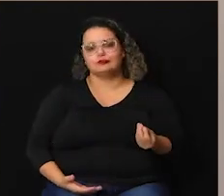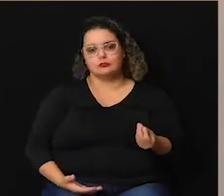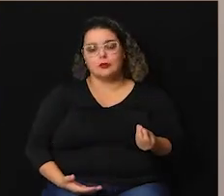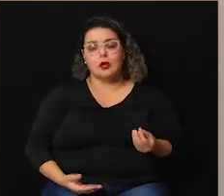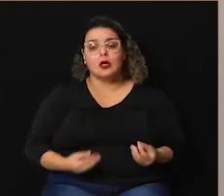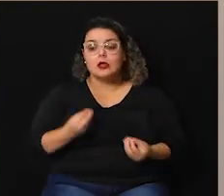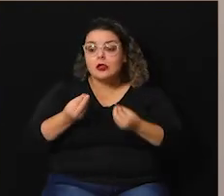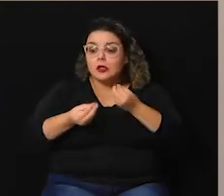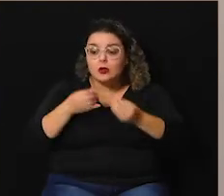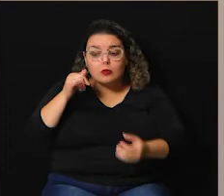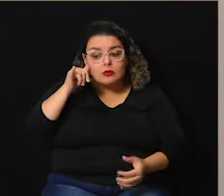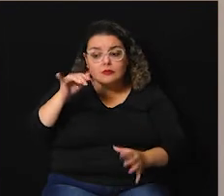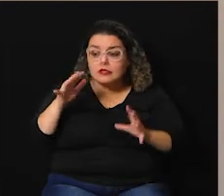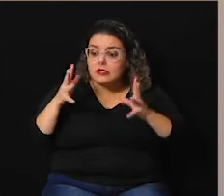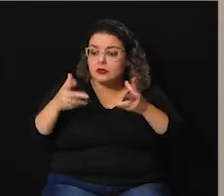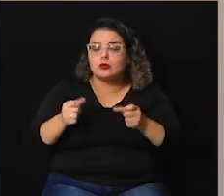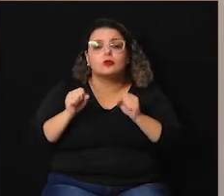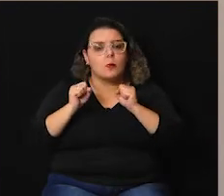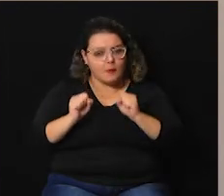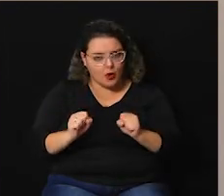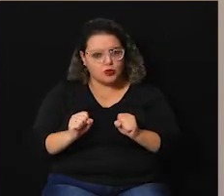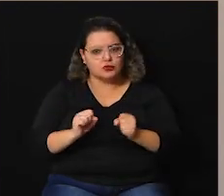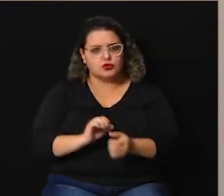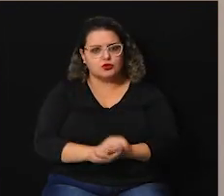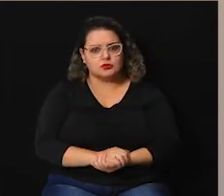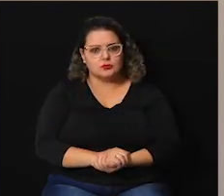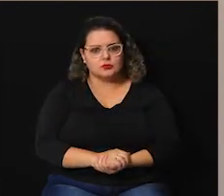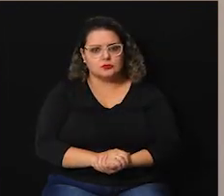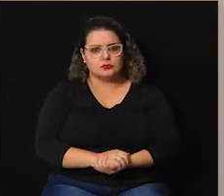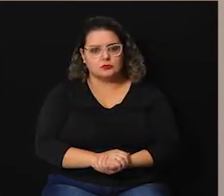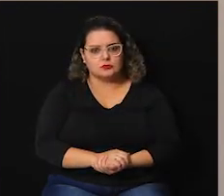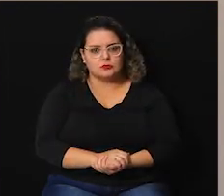Doutora, como evitar tudo isso? É possível?